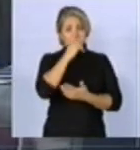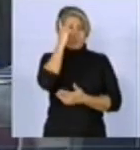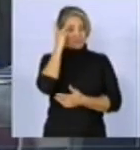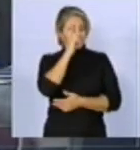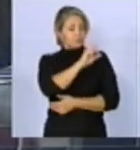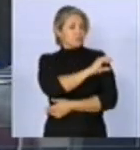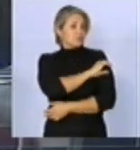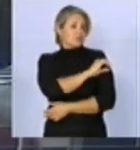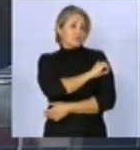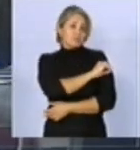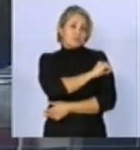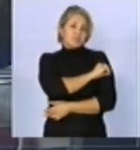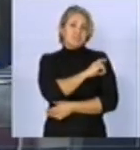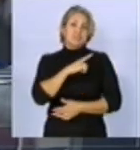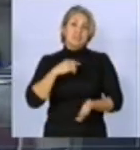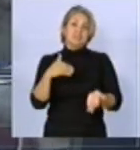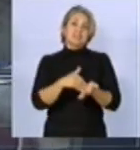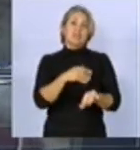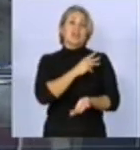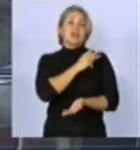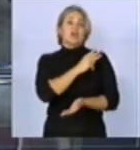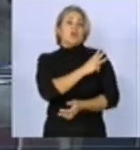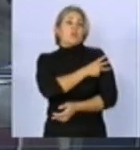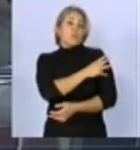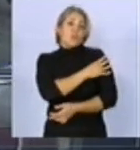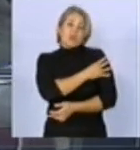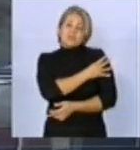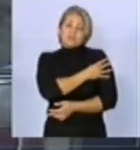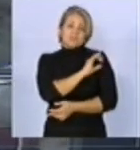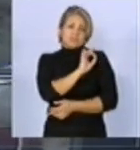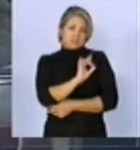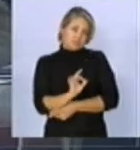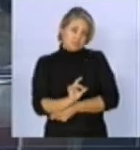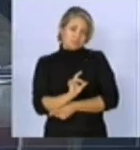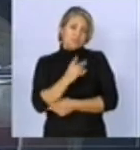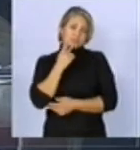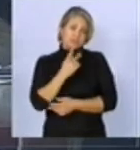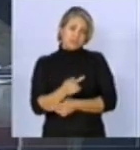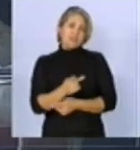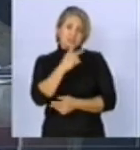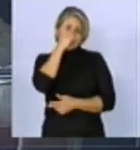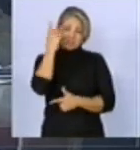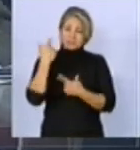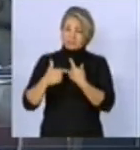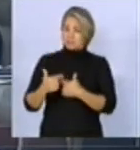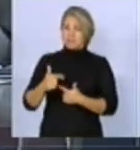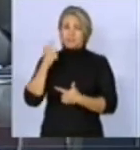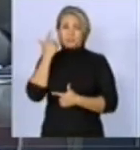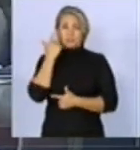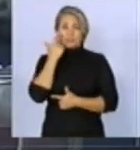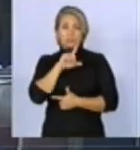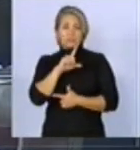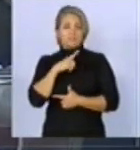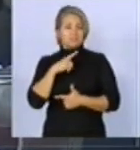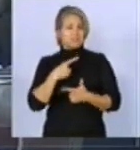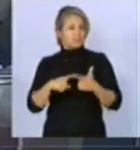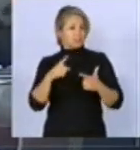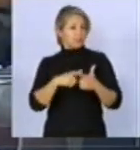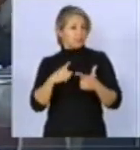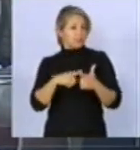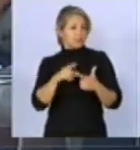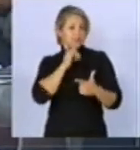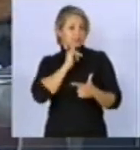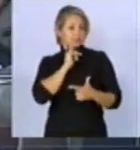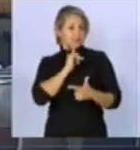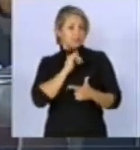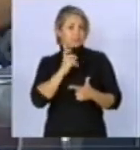42 Santos tem até o quarto ano primário quer dizer é o que se chama analfabeto funcional não tem condições aí tem tido problemas sérios no